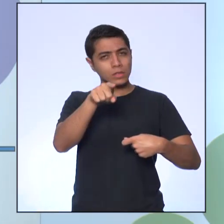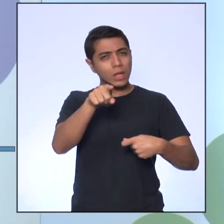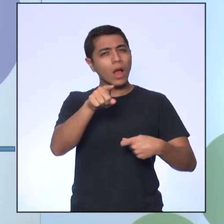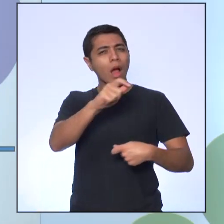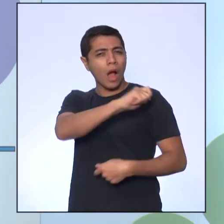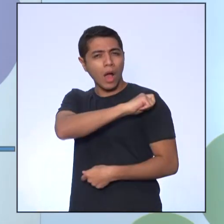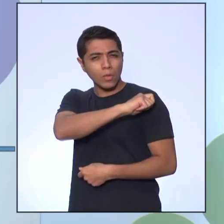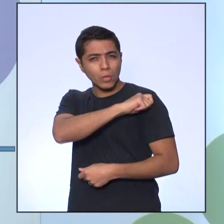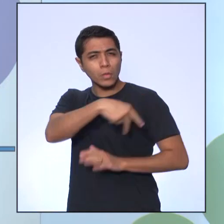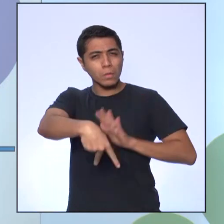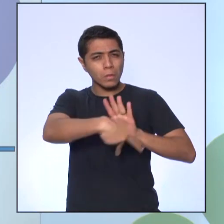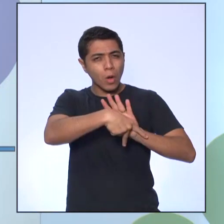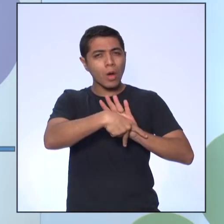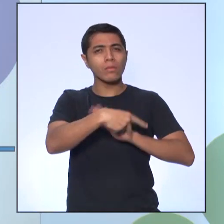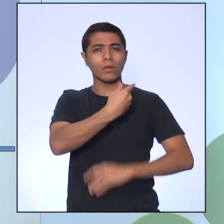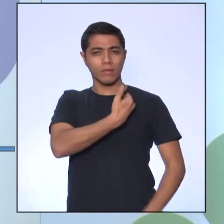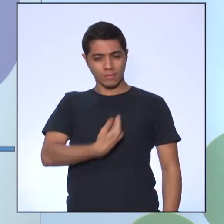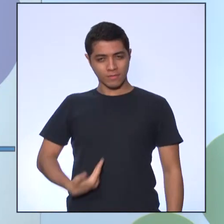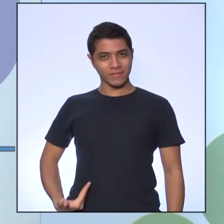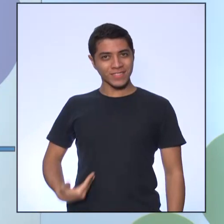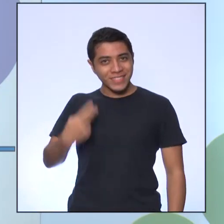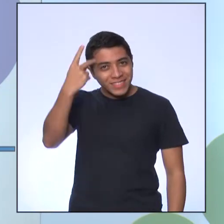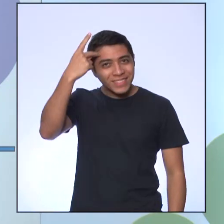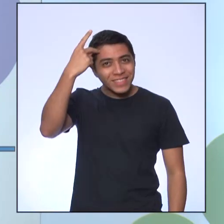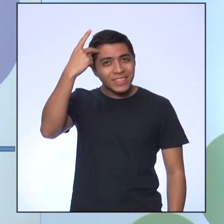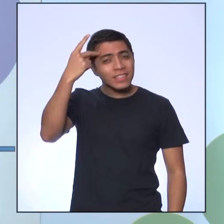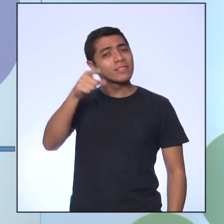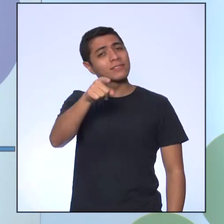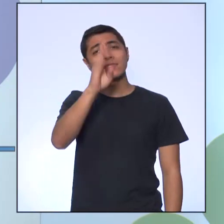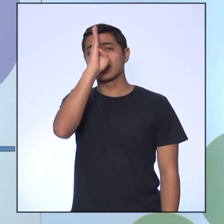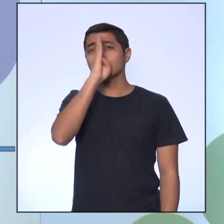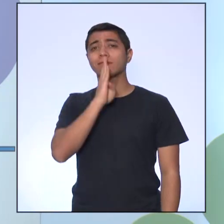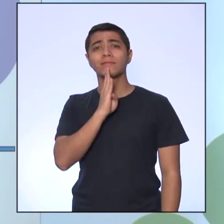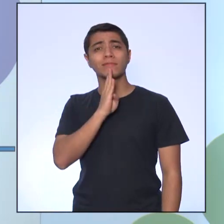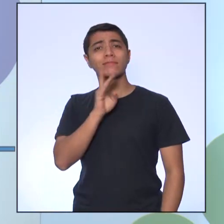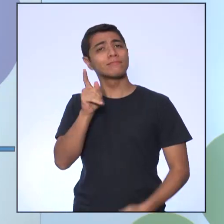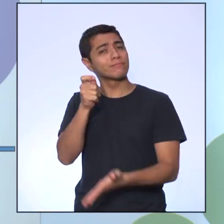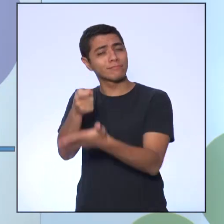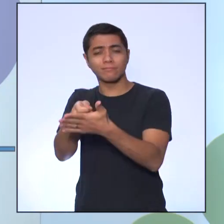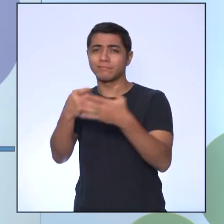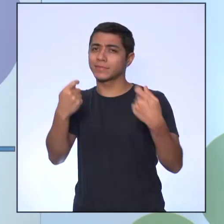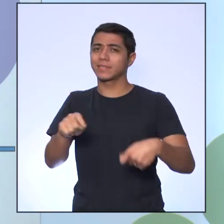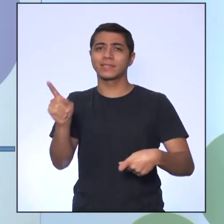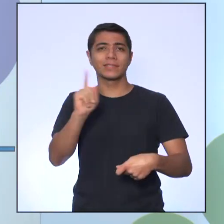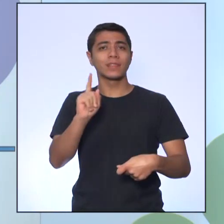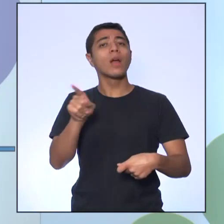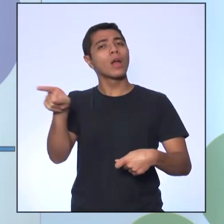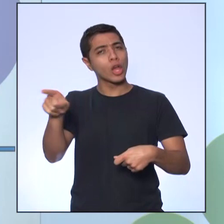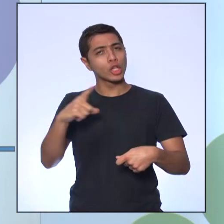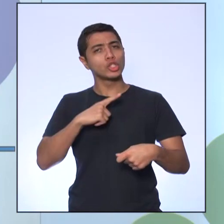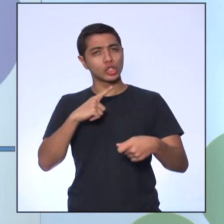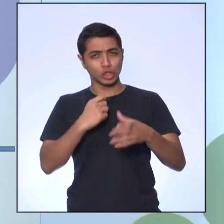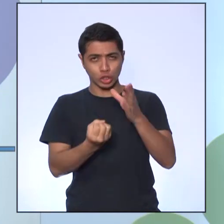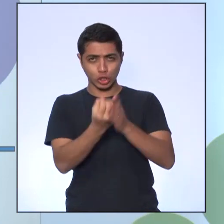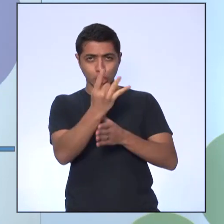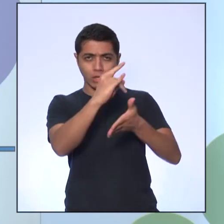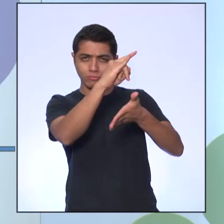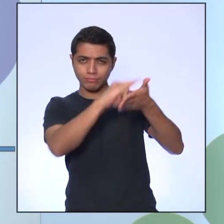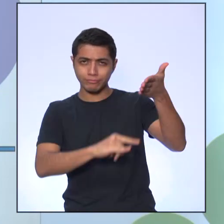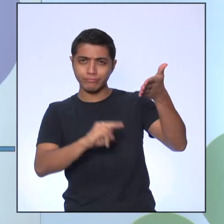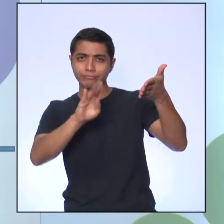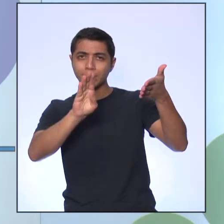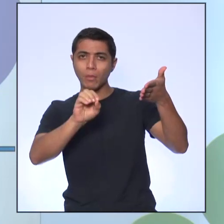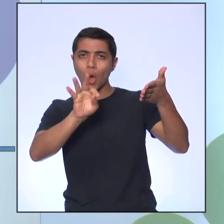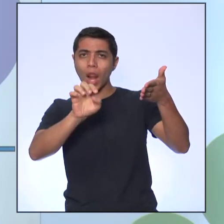tem isenção da taxa de inscrição. Mesmo que eles gerem um boleto para vocês, vocês podem desconsiderar esse boleto,